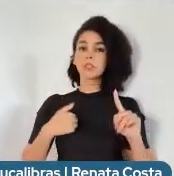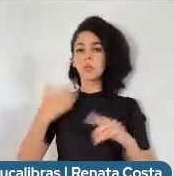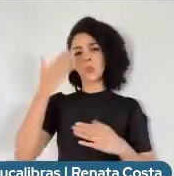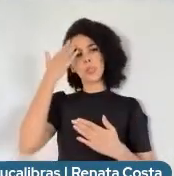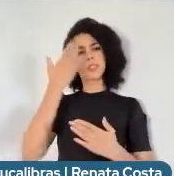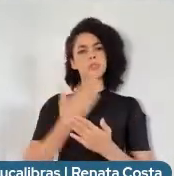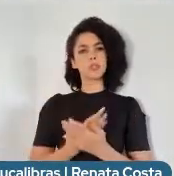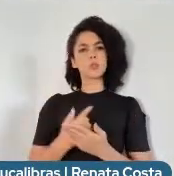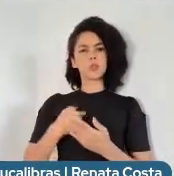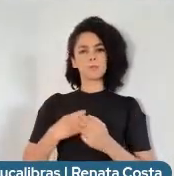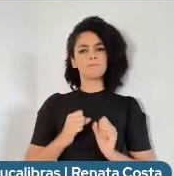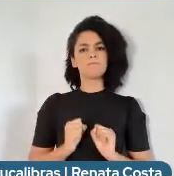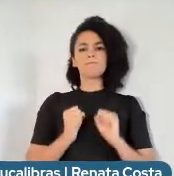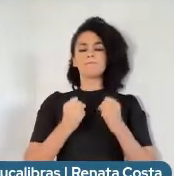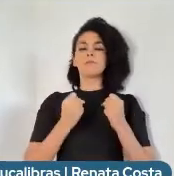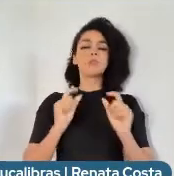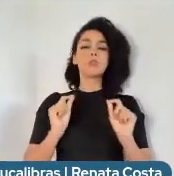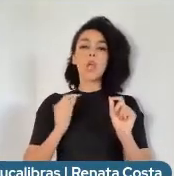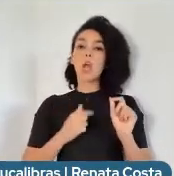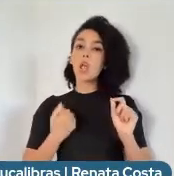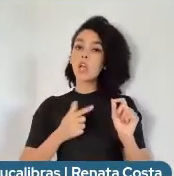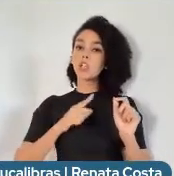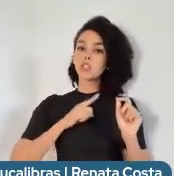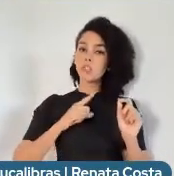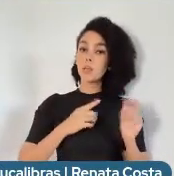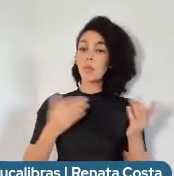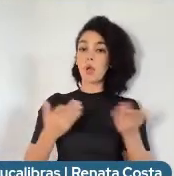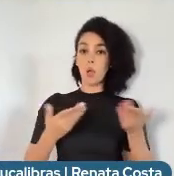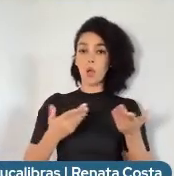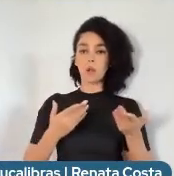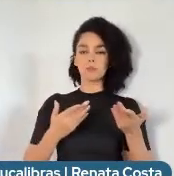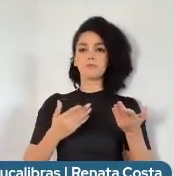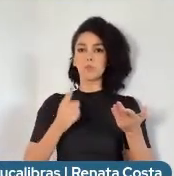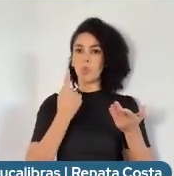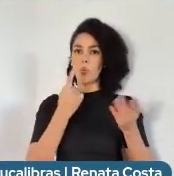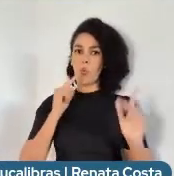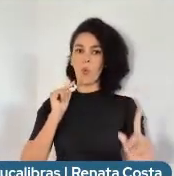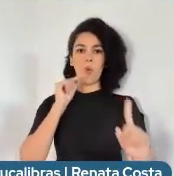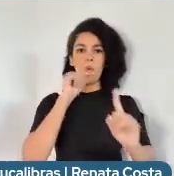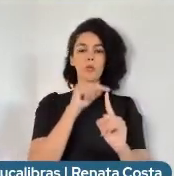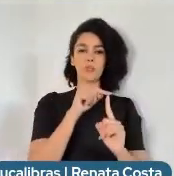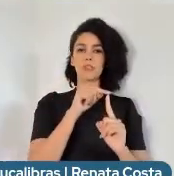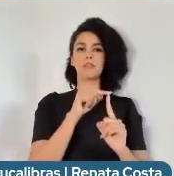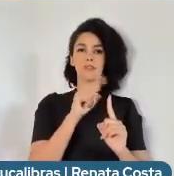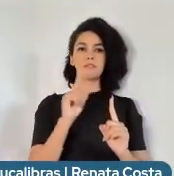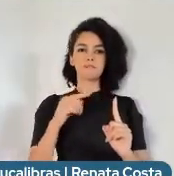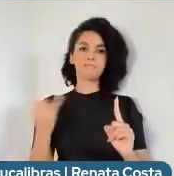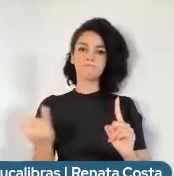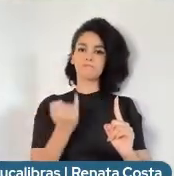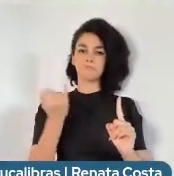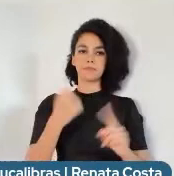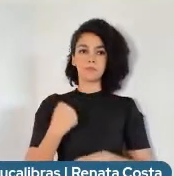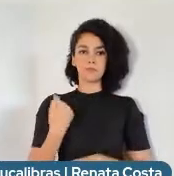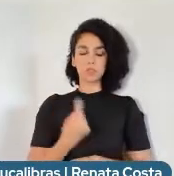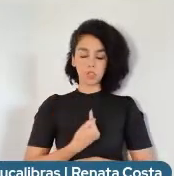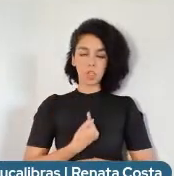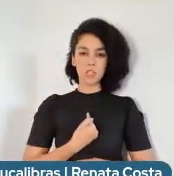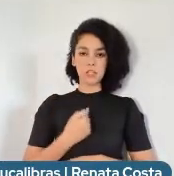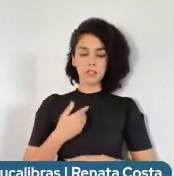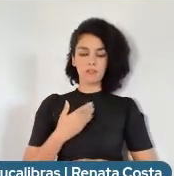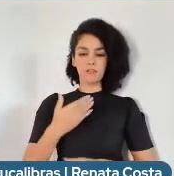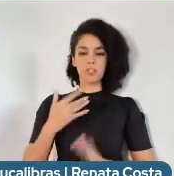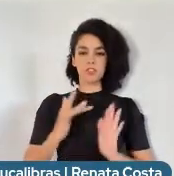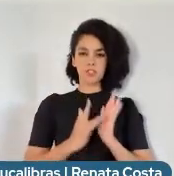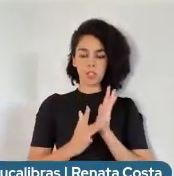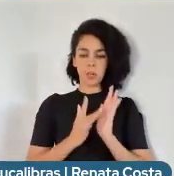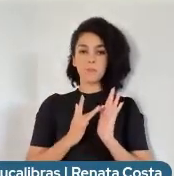tenho defendido muito isso, que nós temos agora uma missão, e esse vai ser um dos focos, sem dúvida alguma, da nossa Frente Digital. Uma missão que